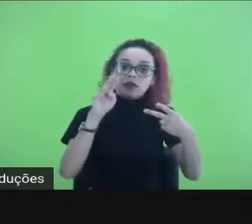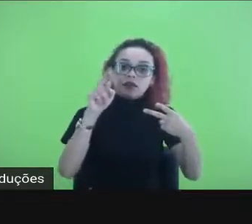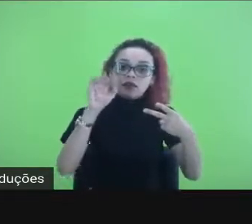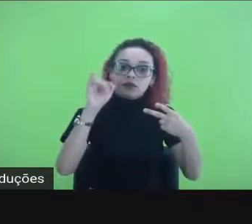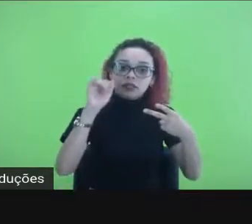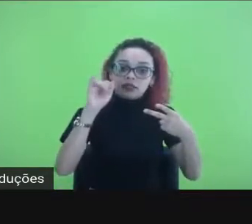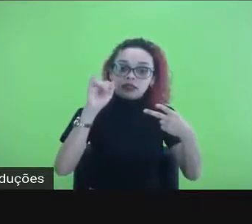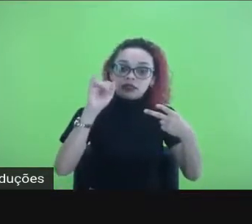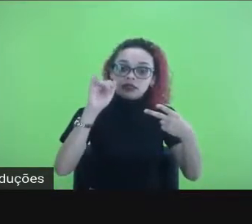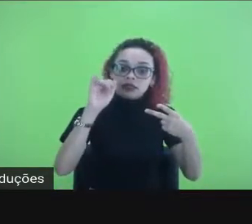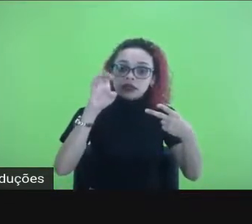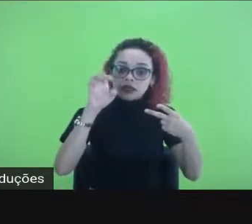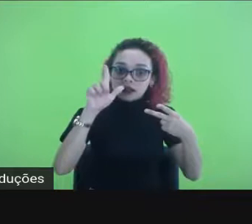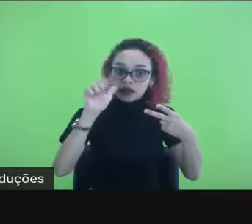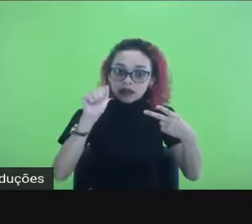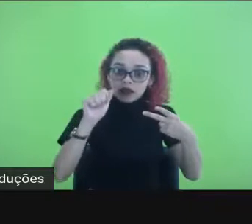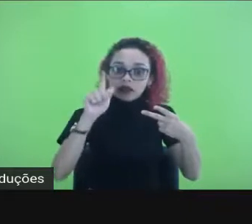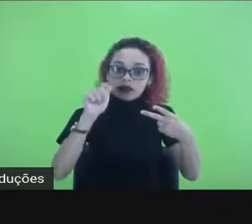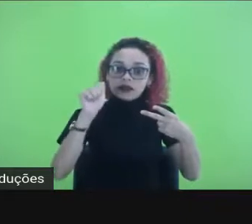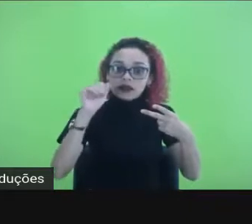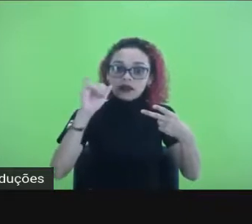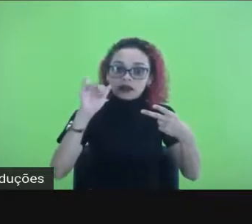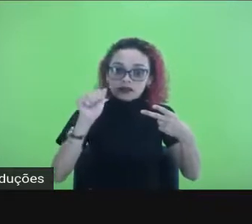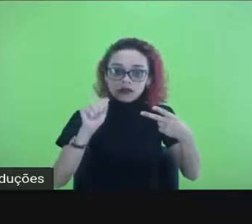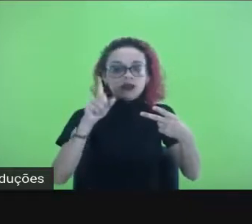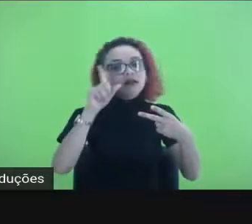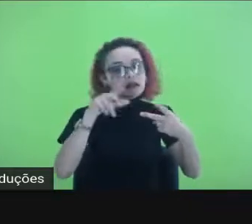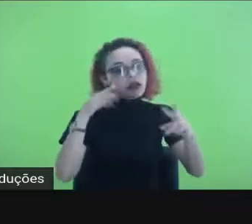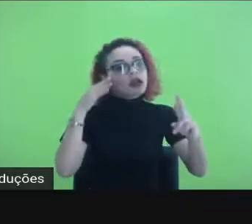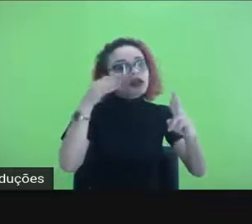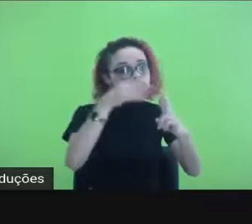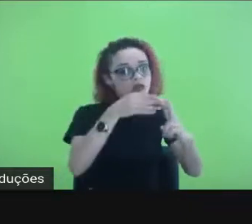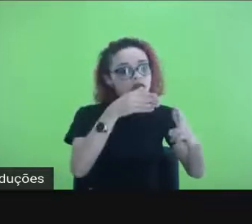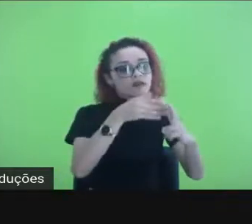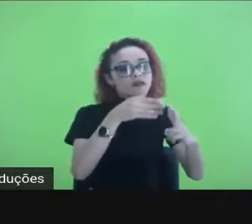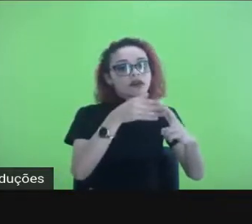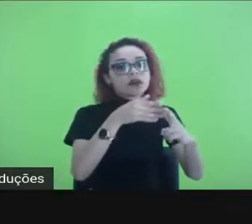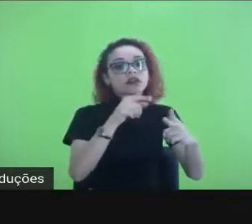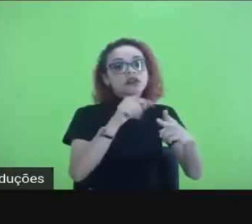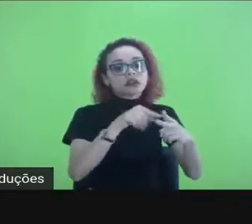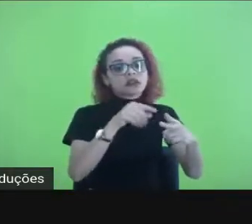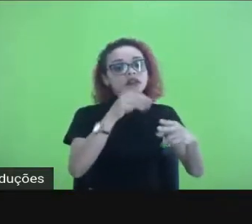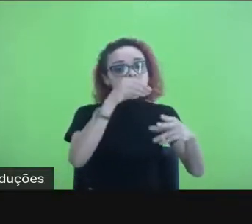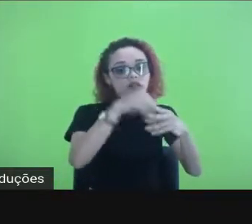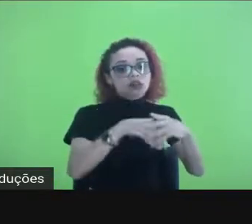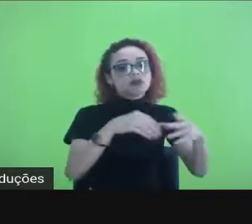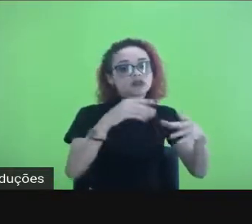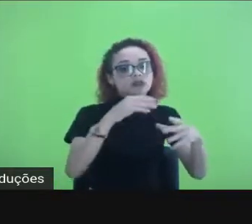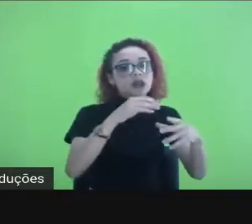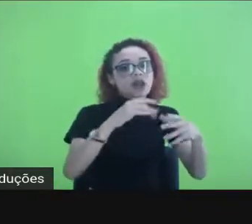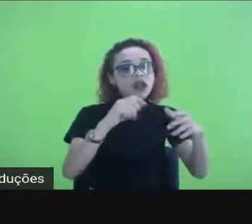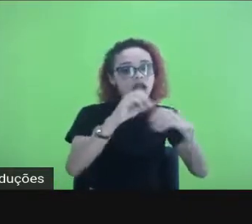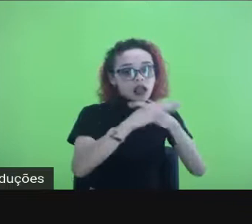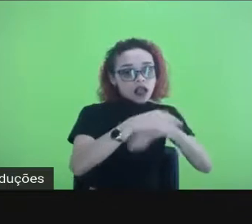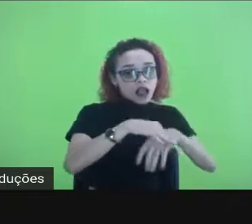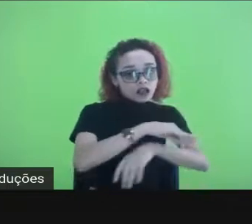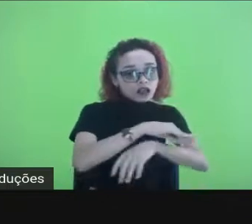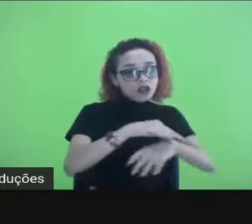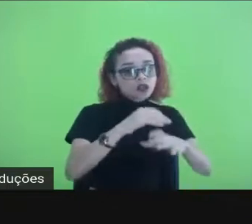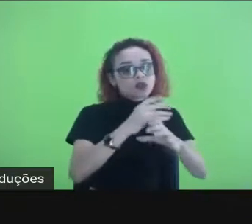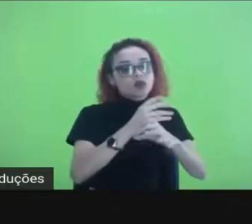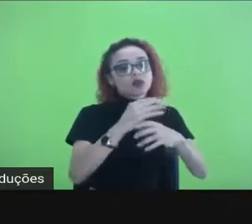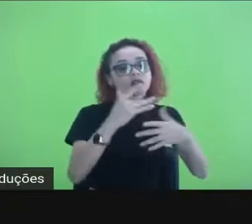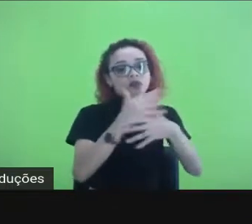Gabriela Gaia, que muitos conhecem, que é referência também dentro, né, da área de arquitetura e urbanismo, que é professora da